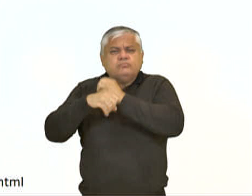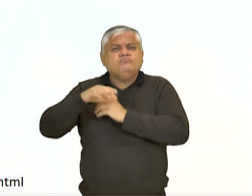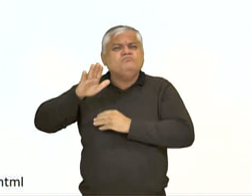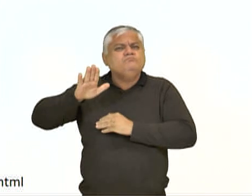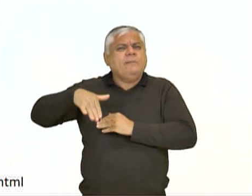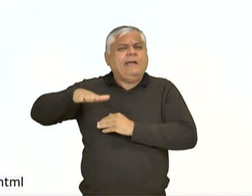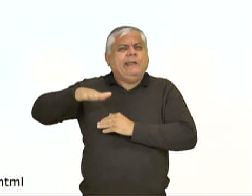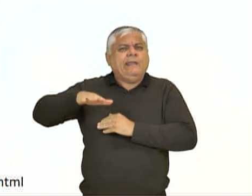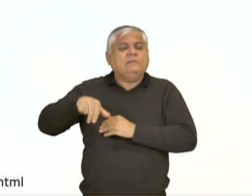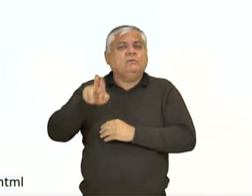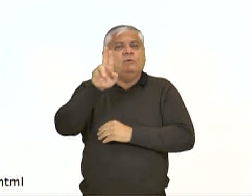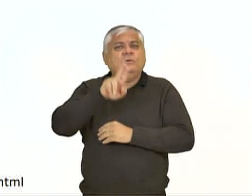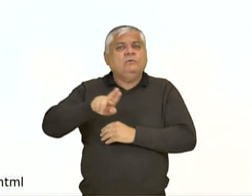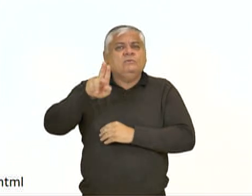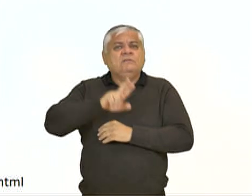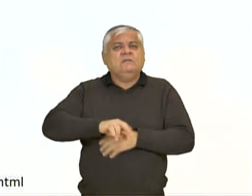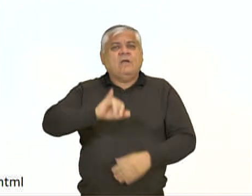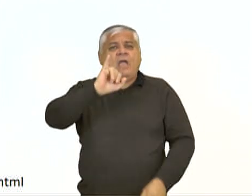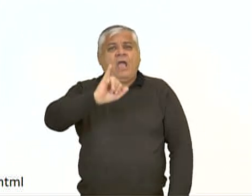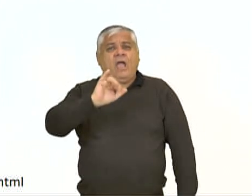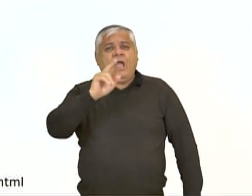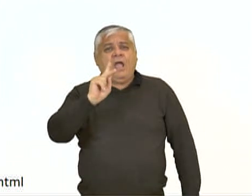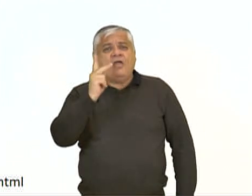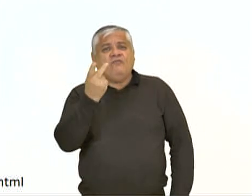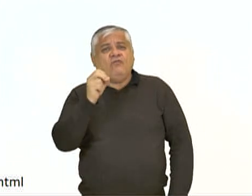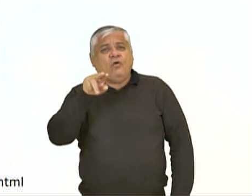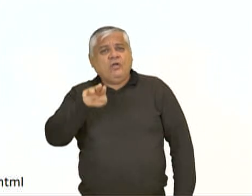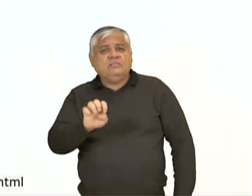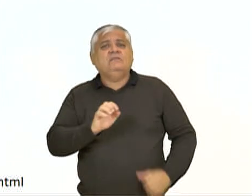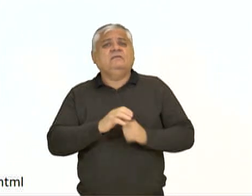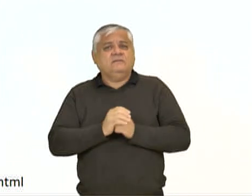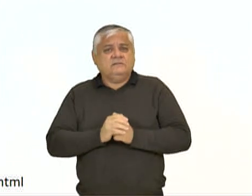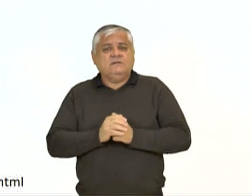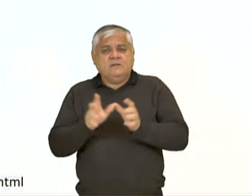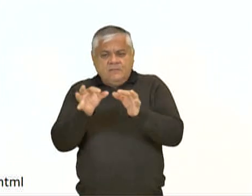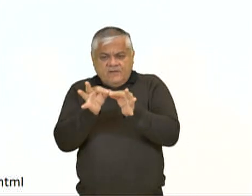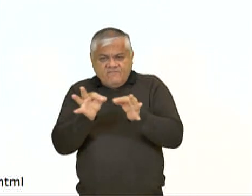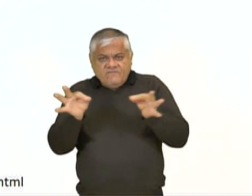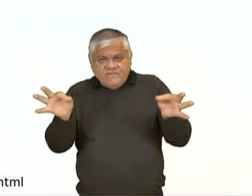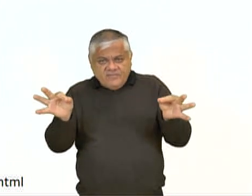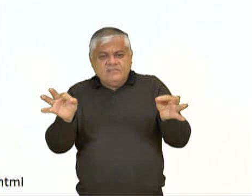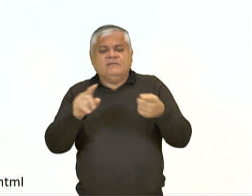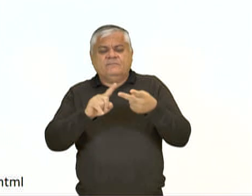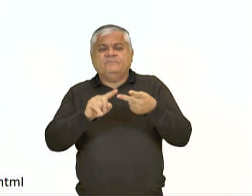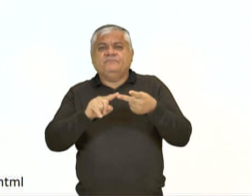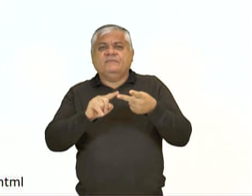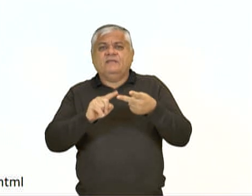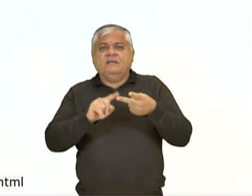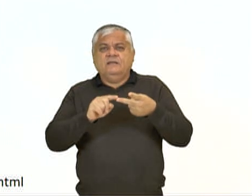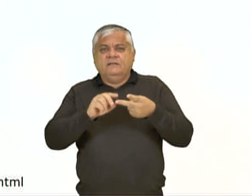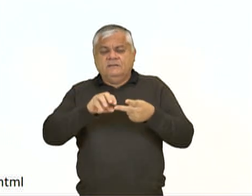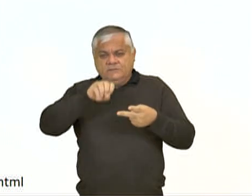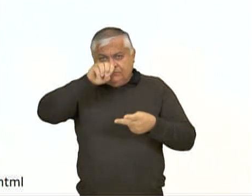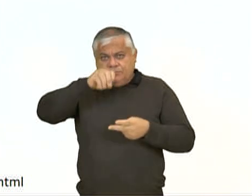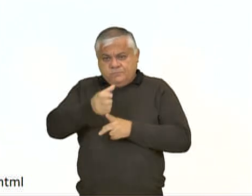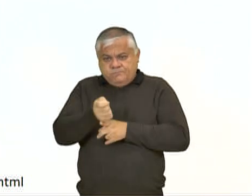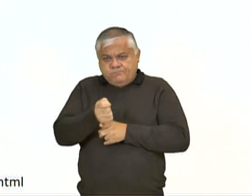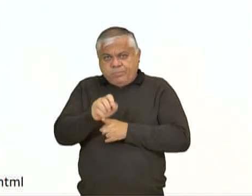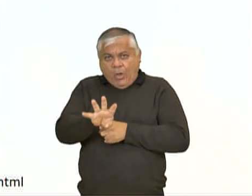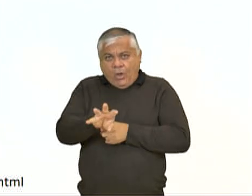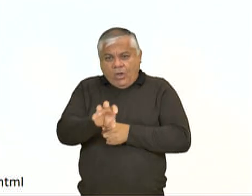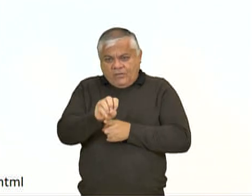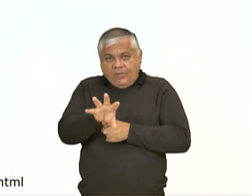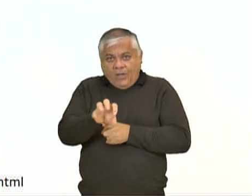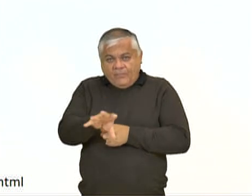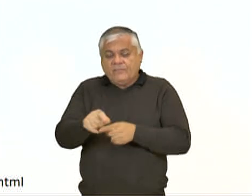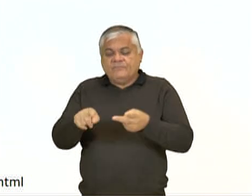custo usando um iPhone, uma fita adesiva de dupla face, uma lanterna, placas de